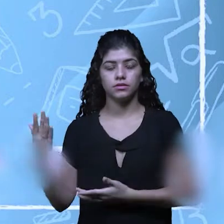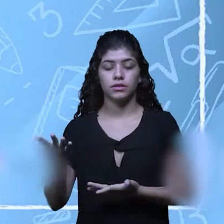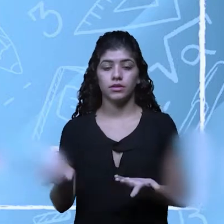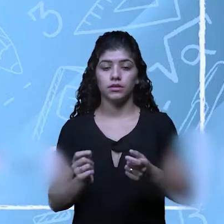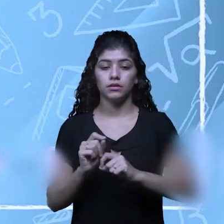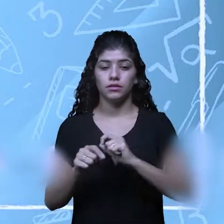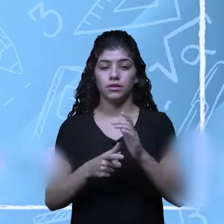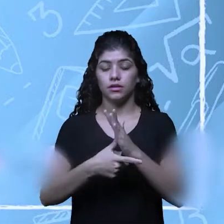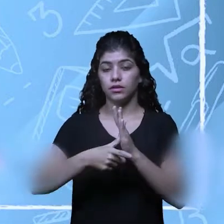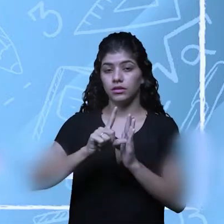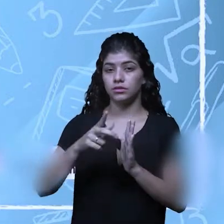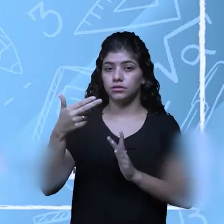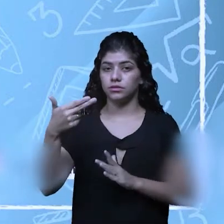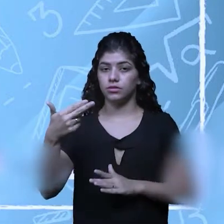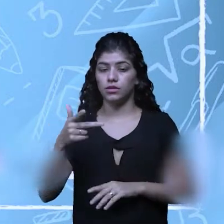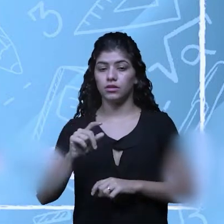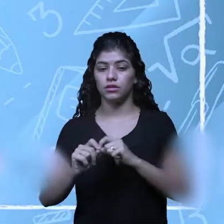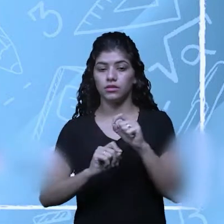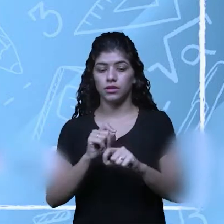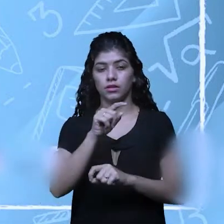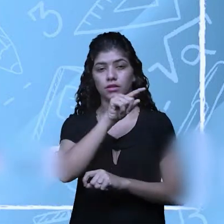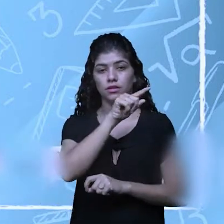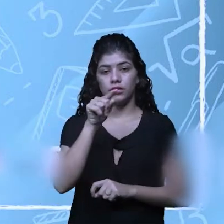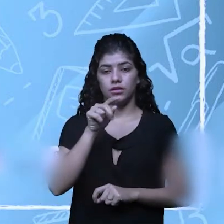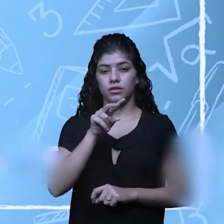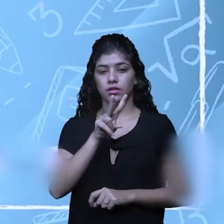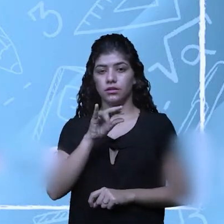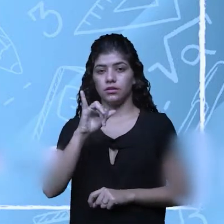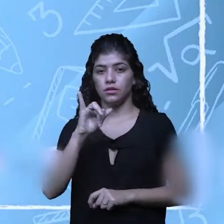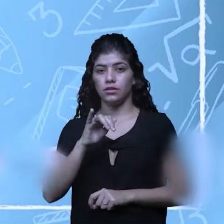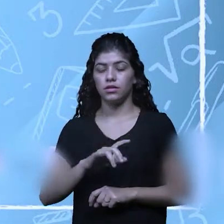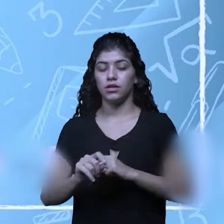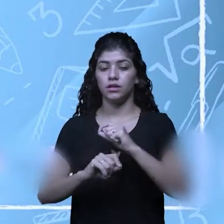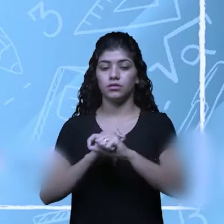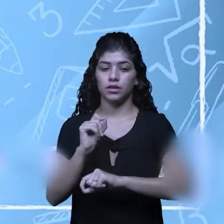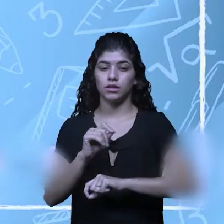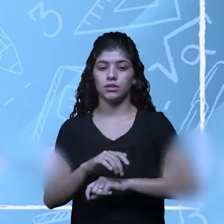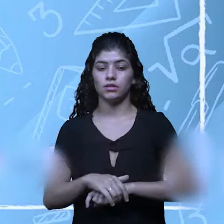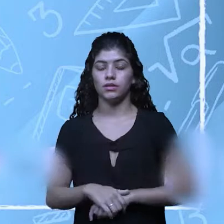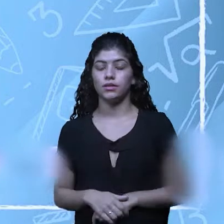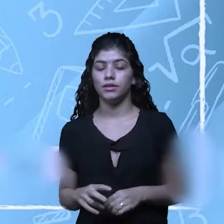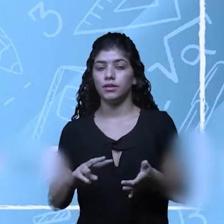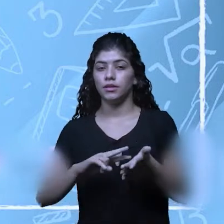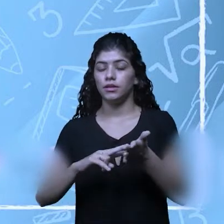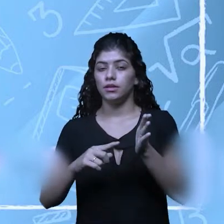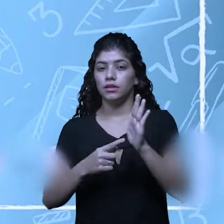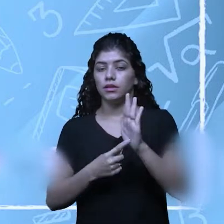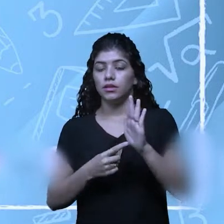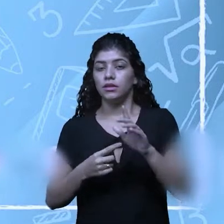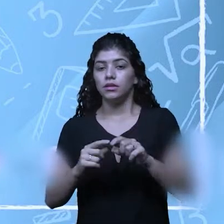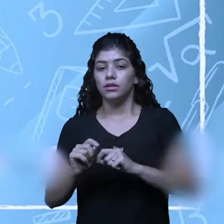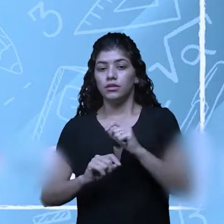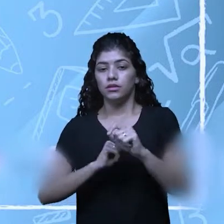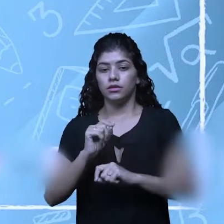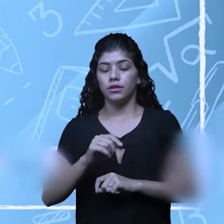vê aqui antes do sinal de igual, esse VI com tracinho em cima, ele representa a